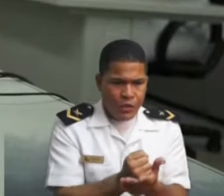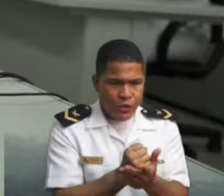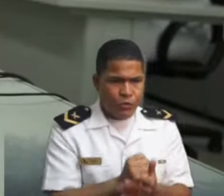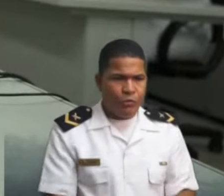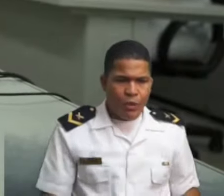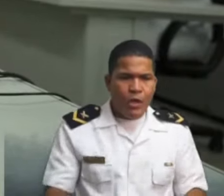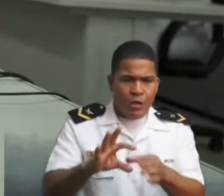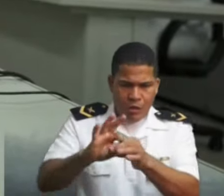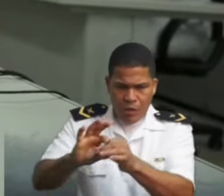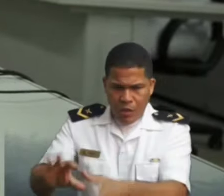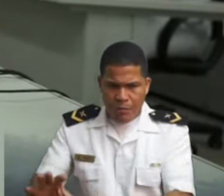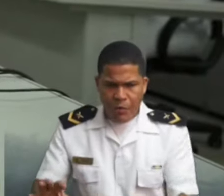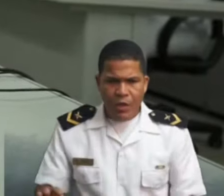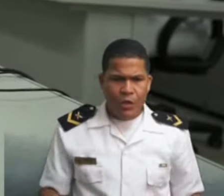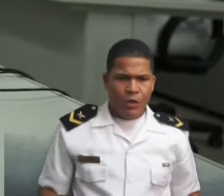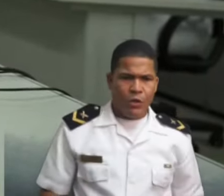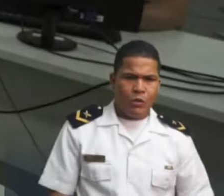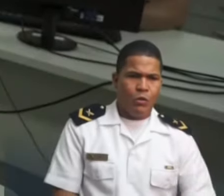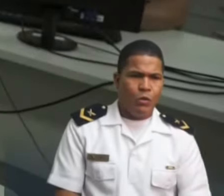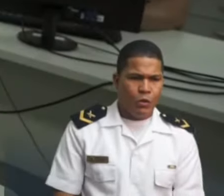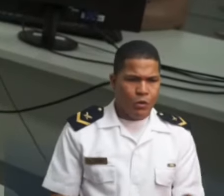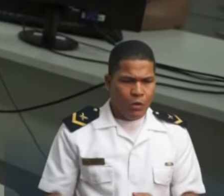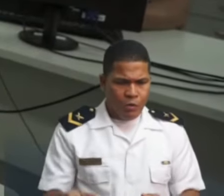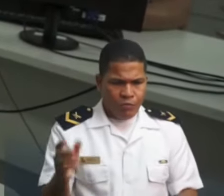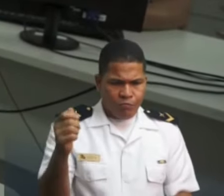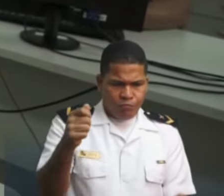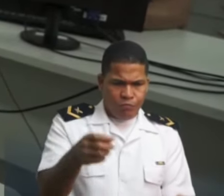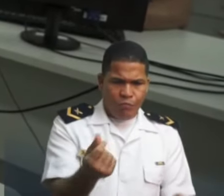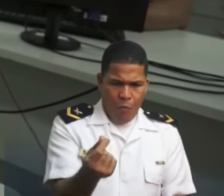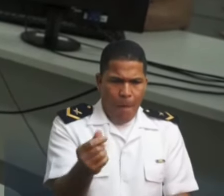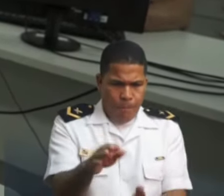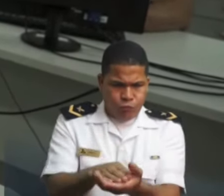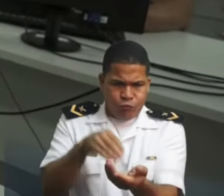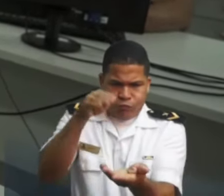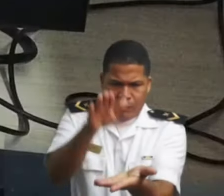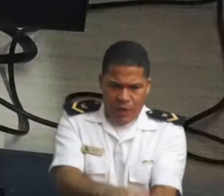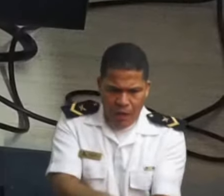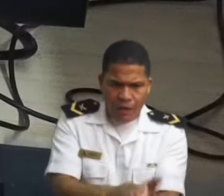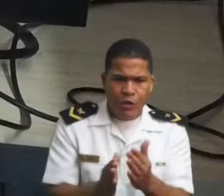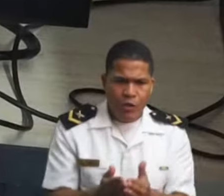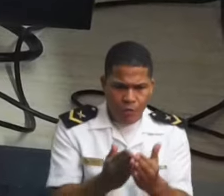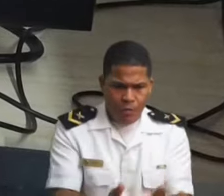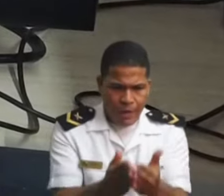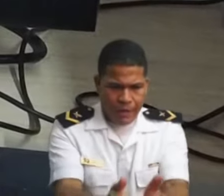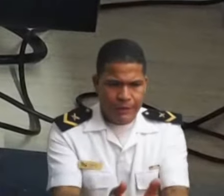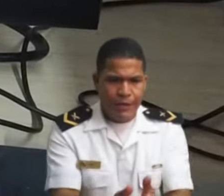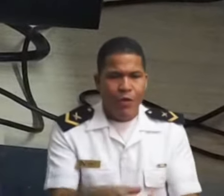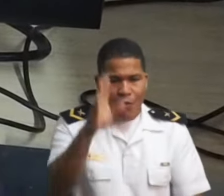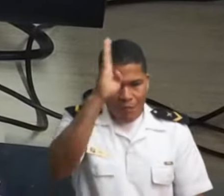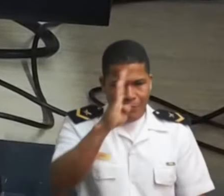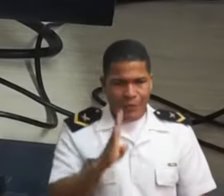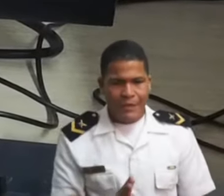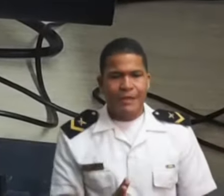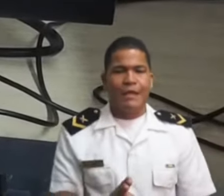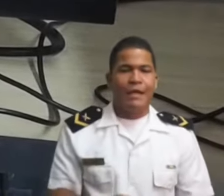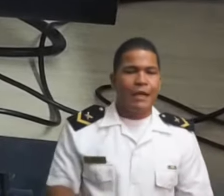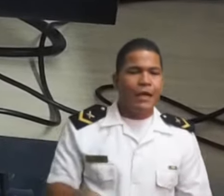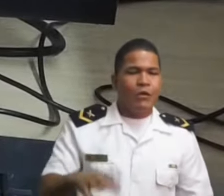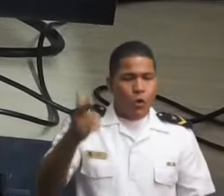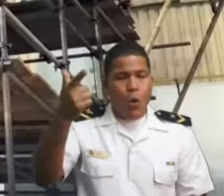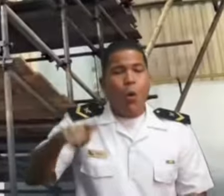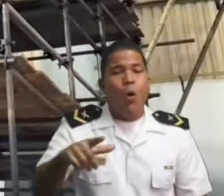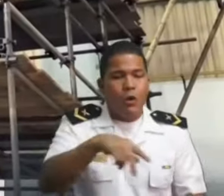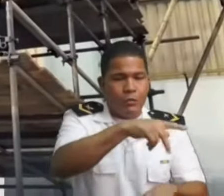para embarcações nacionais e estrangeiras com suspensão de bandeira, bem como o pré-REB para embarcações